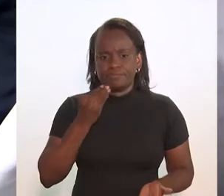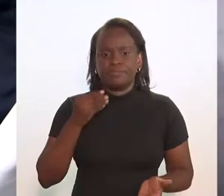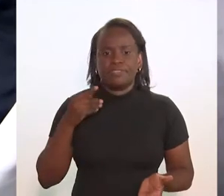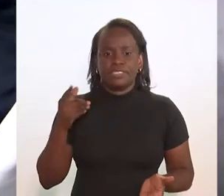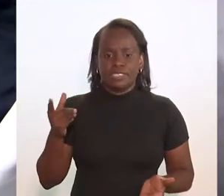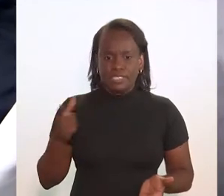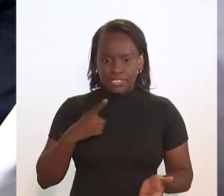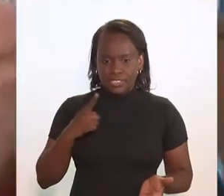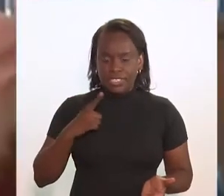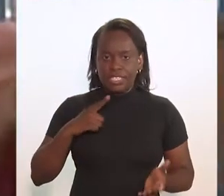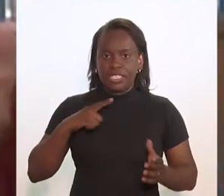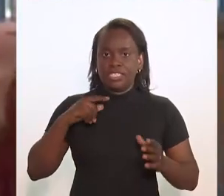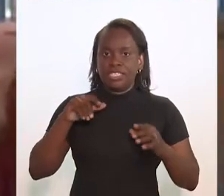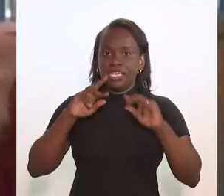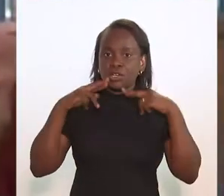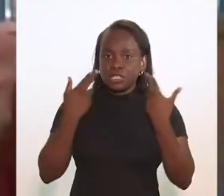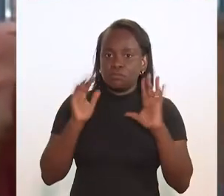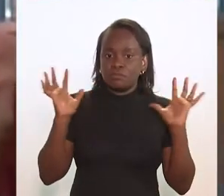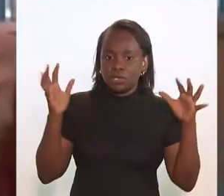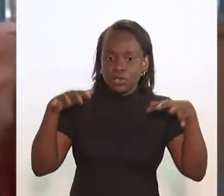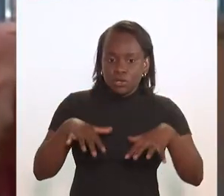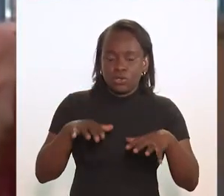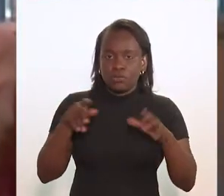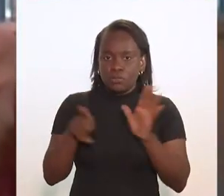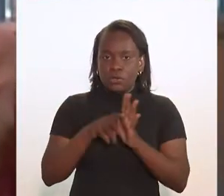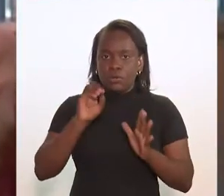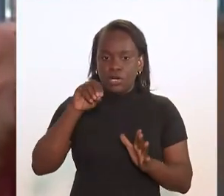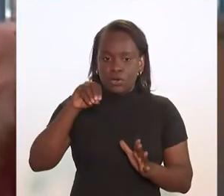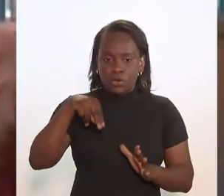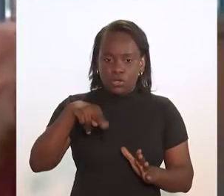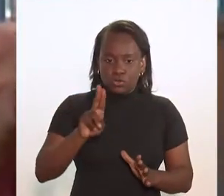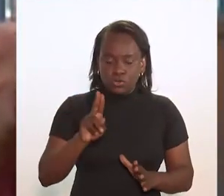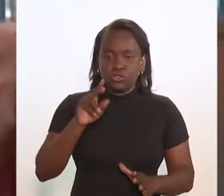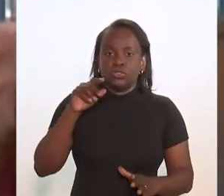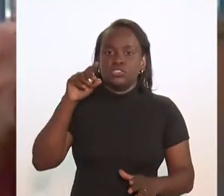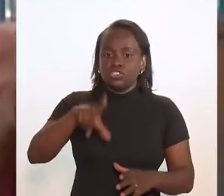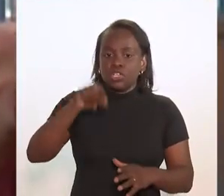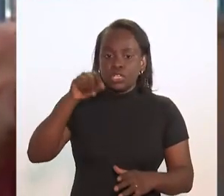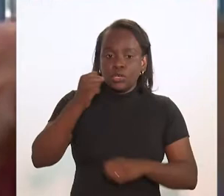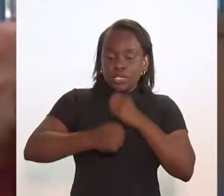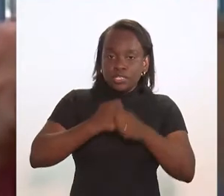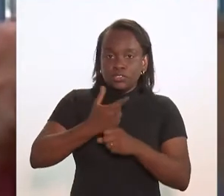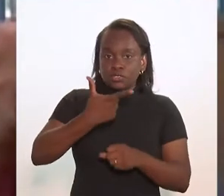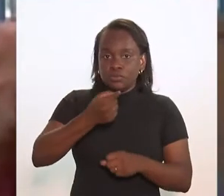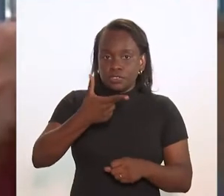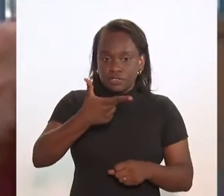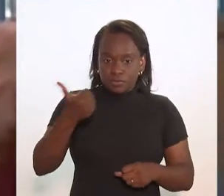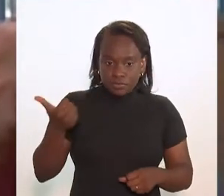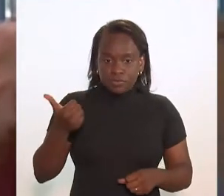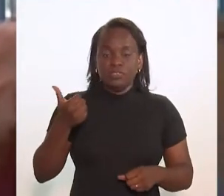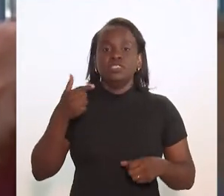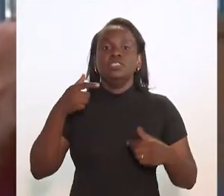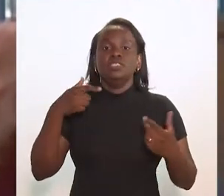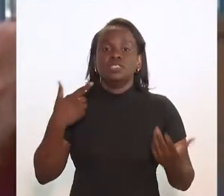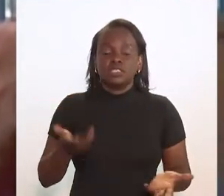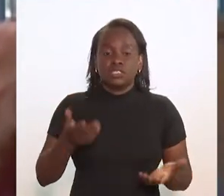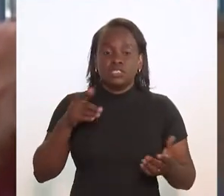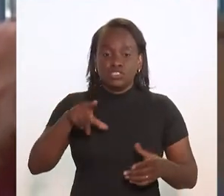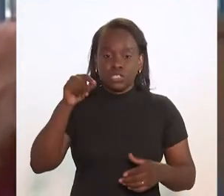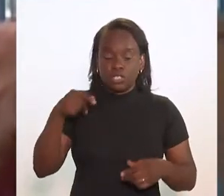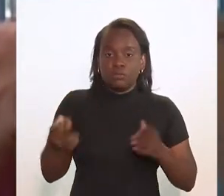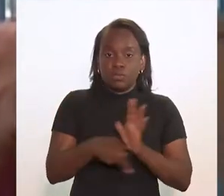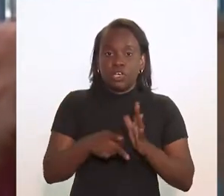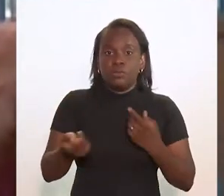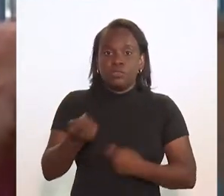Evidentemente que quando a Assembleia Geral da ONU adotou o ano 2021 como ano internacional da economia criativa